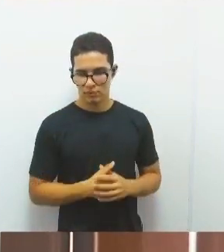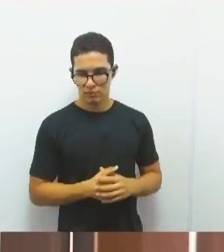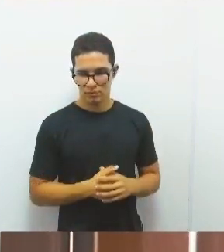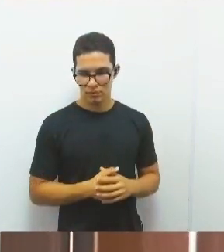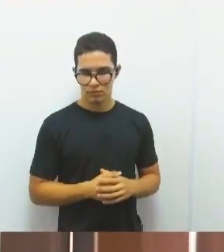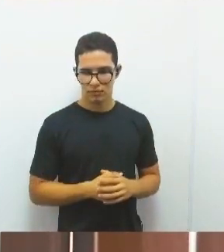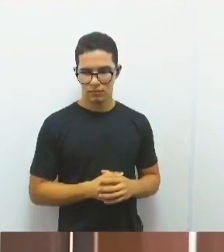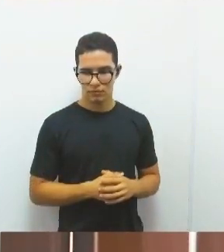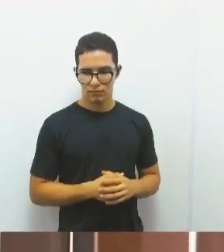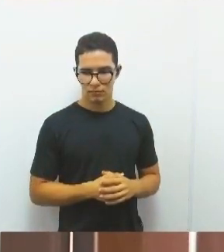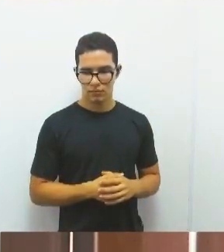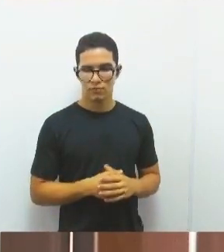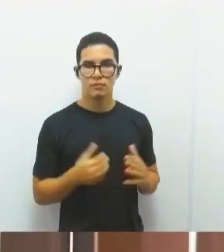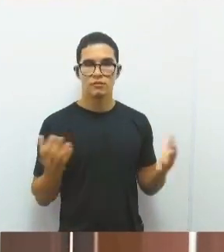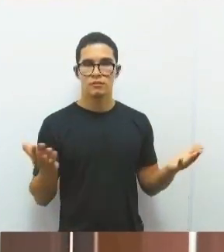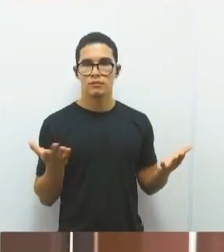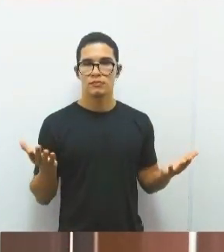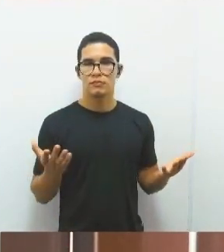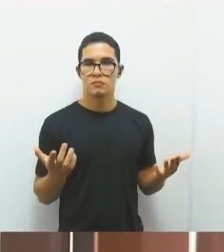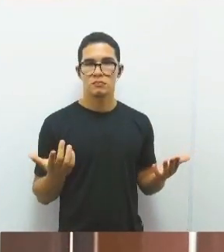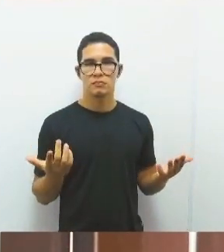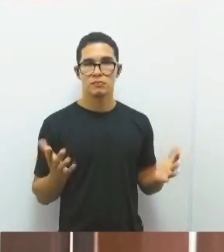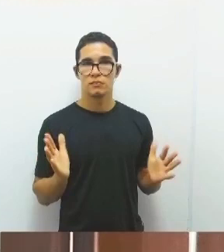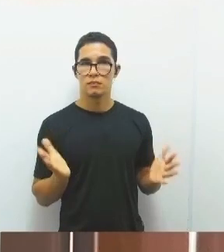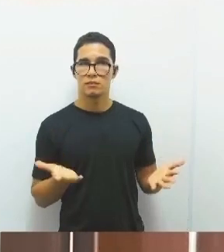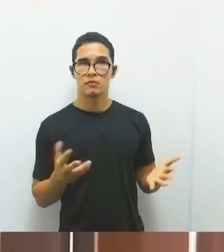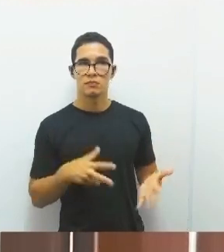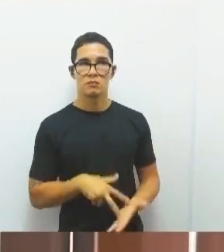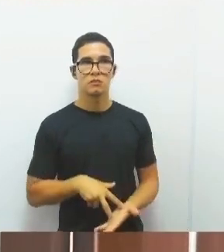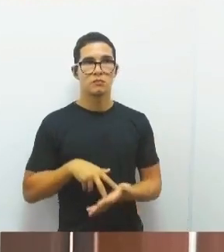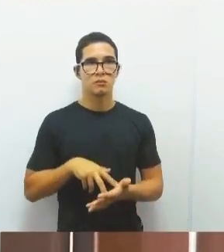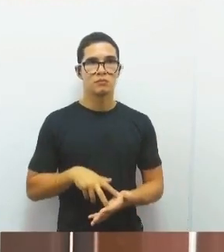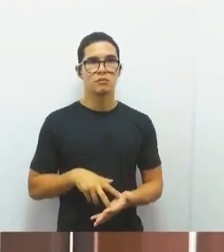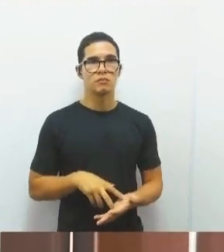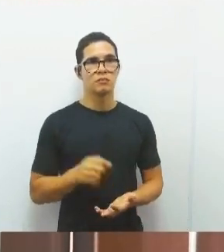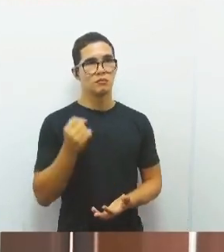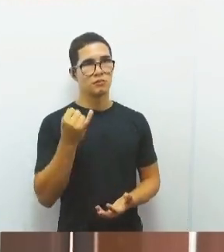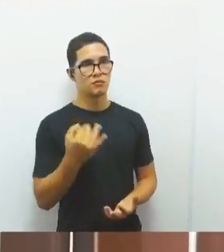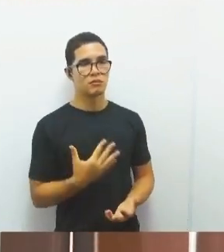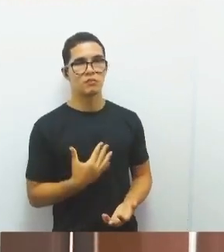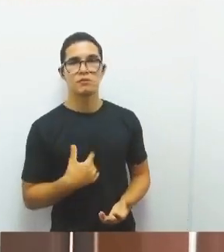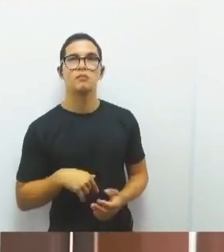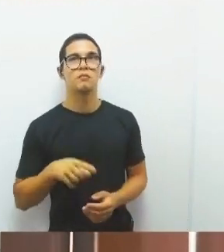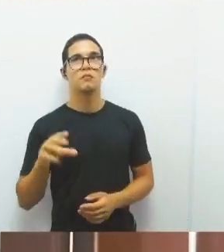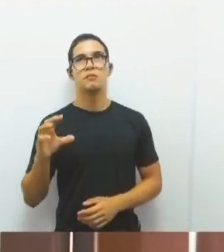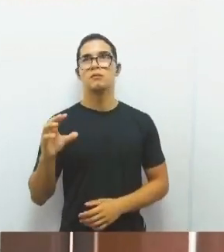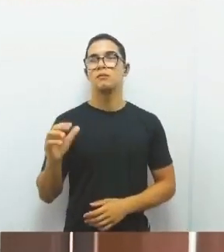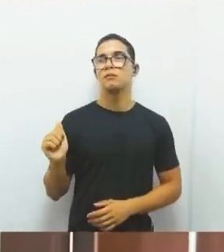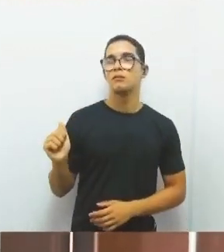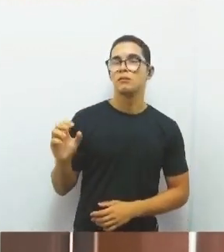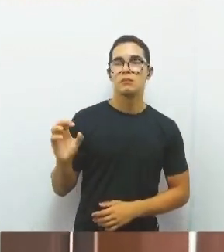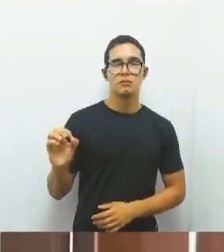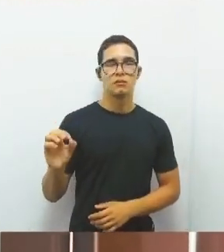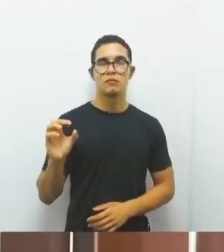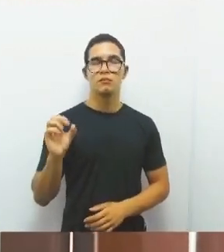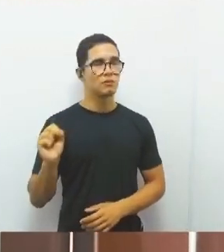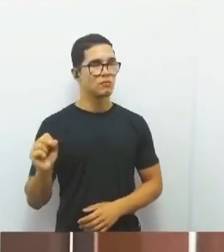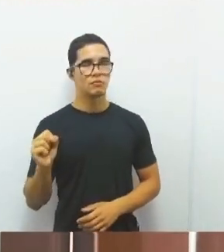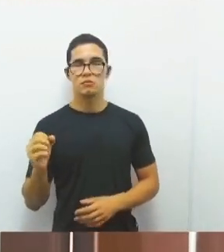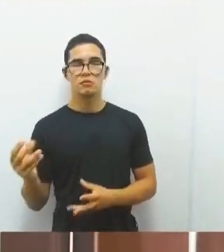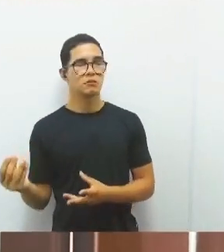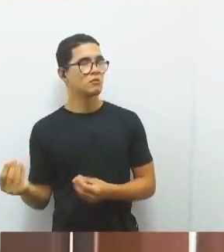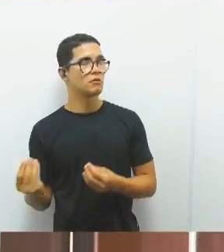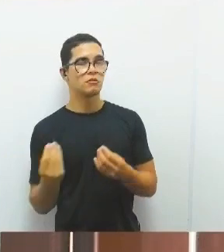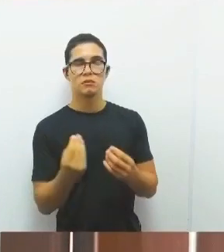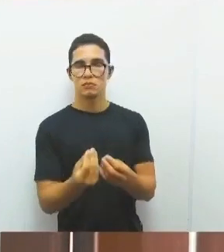município Agora não adianta subir na Tribuna e falar que a os não está repassando o